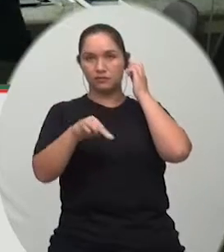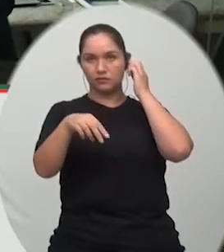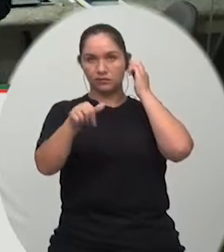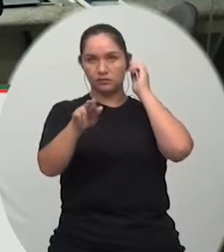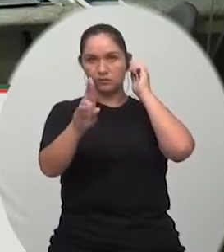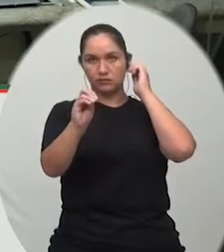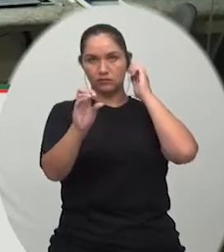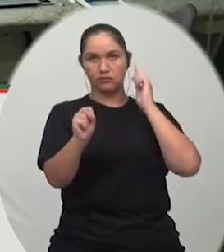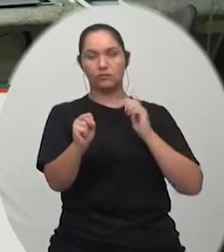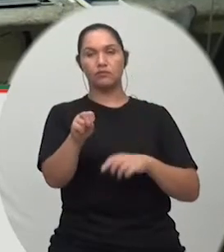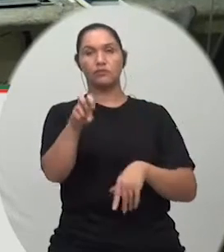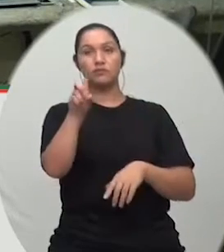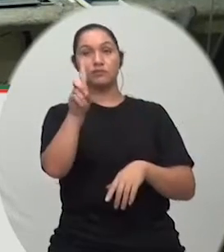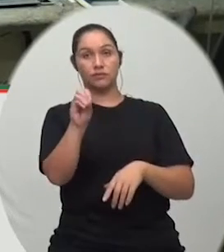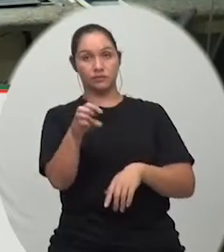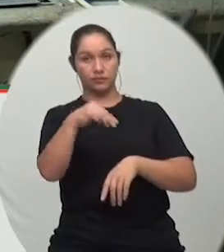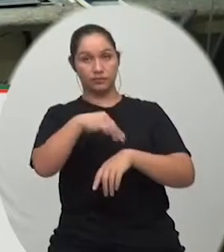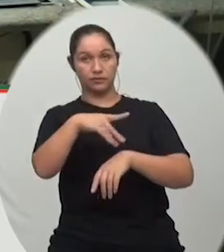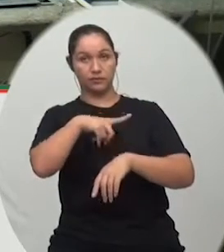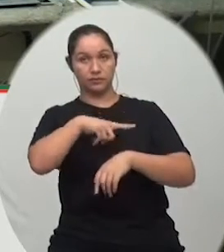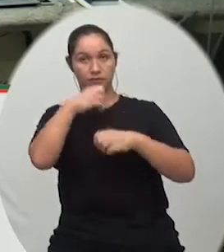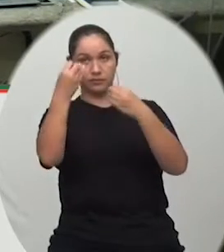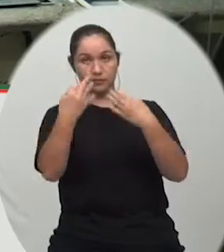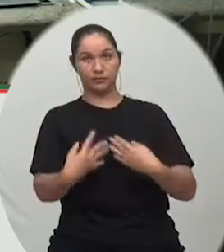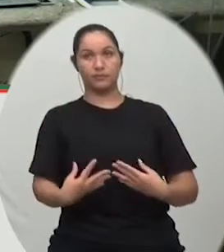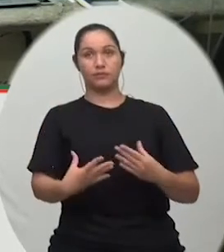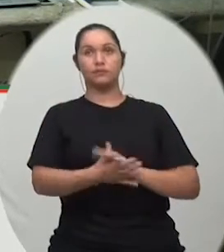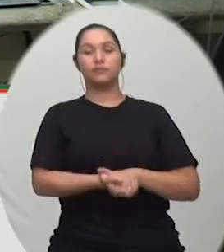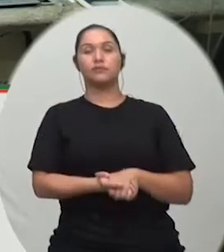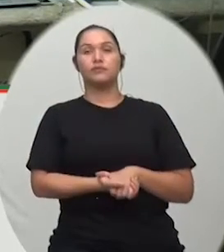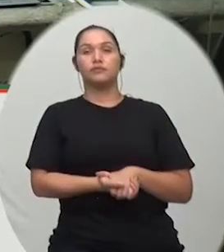Marcos Meller. Vossa Excelência dispõe de 10 minutos.